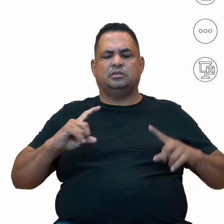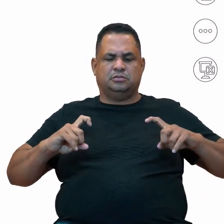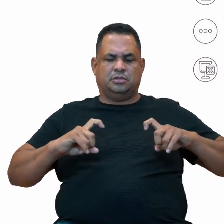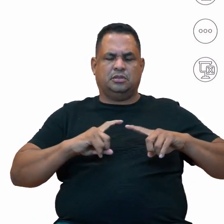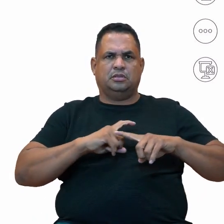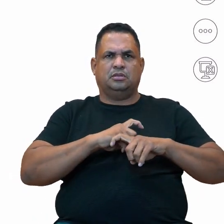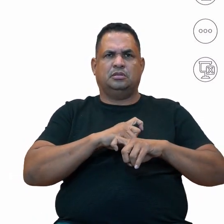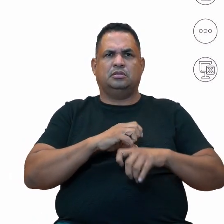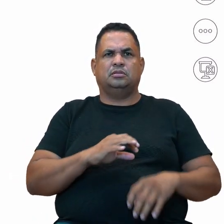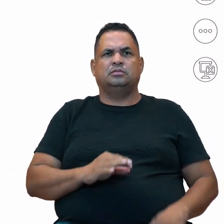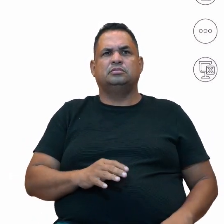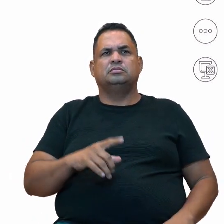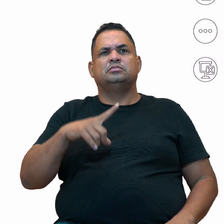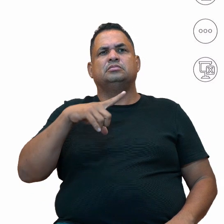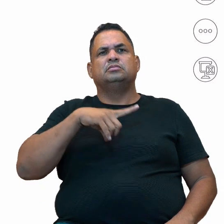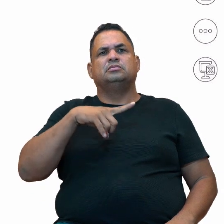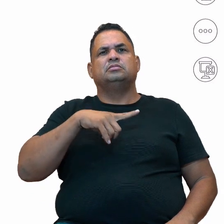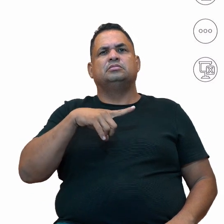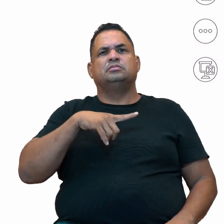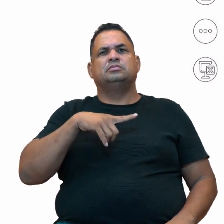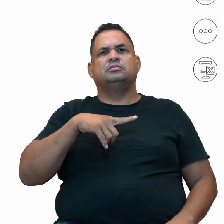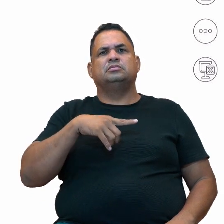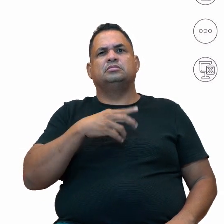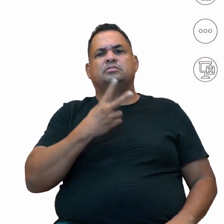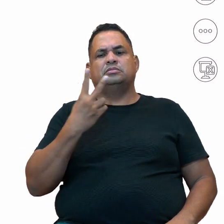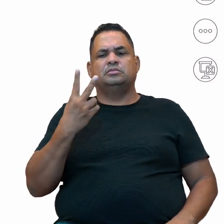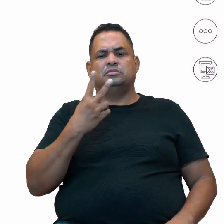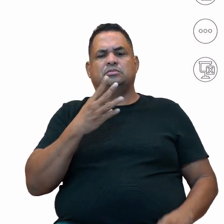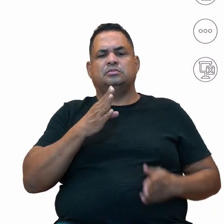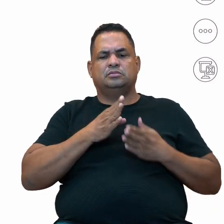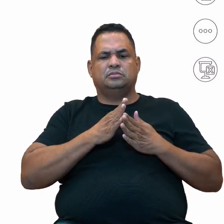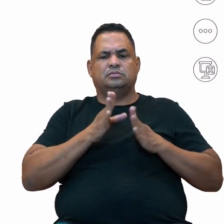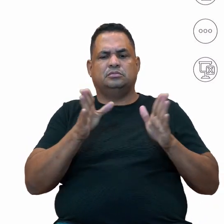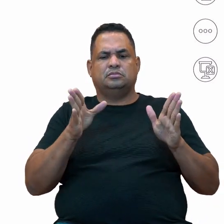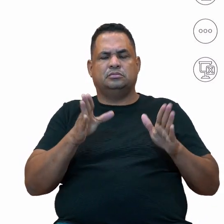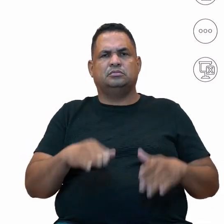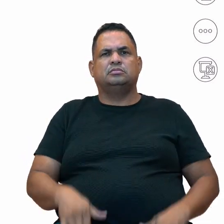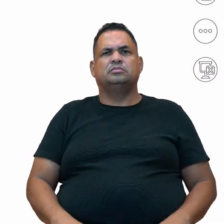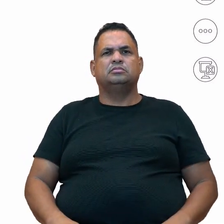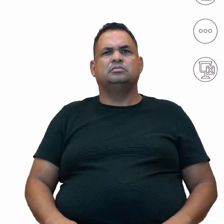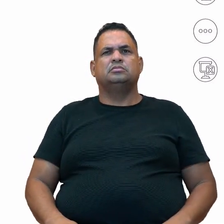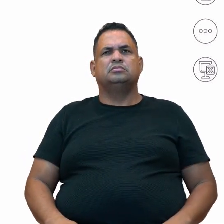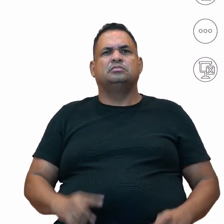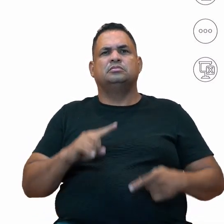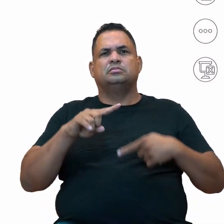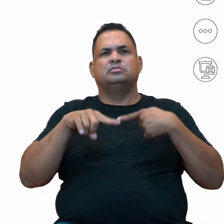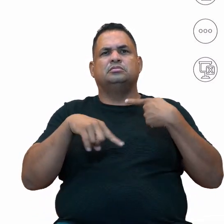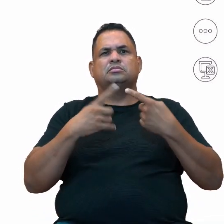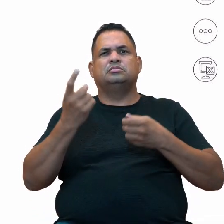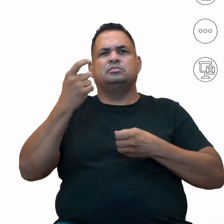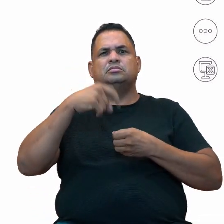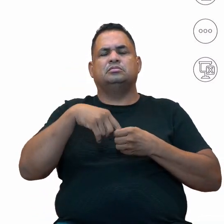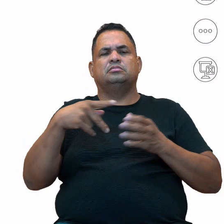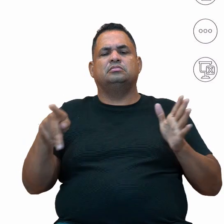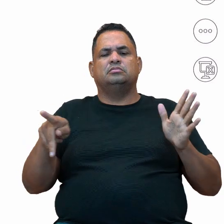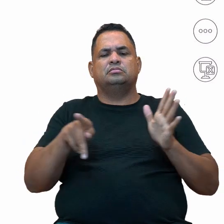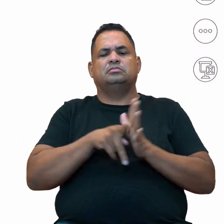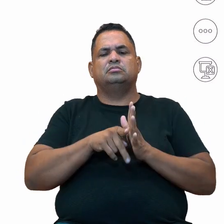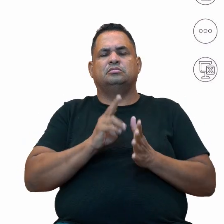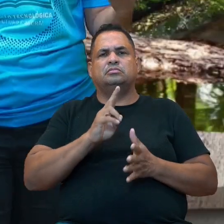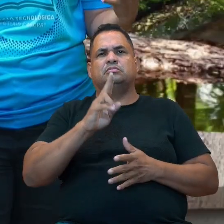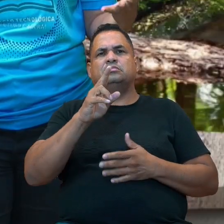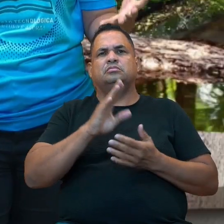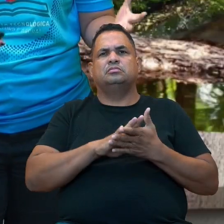que vão sofrer esse processo chamado de bipartição ou cisciparidade. Mas depois a gente volta especificamente nesse processo, só para você